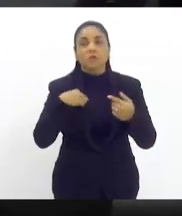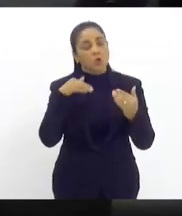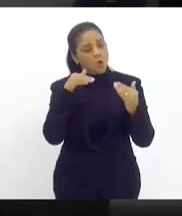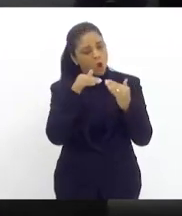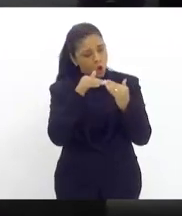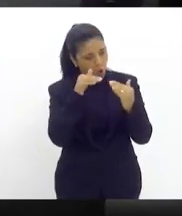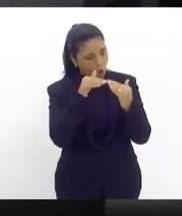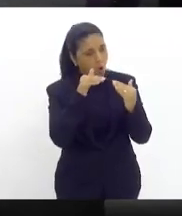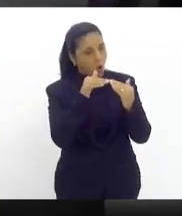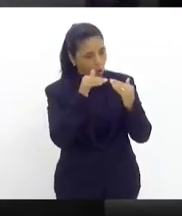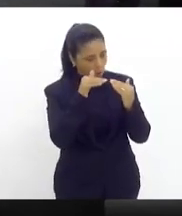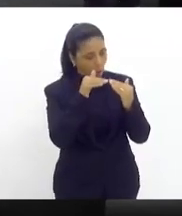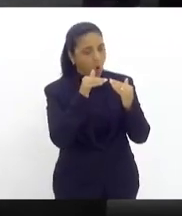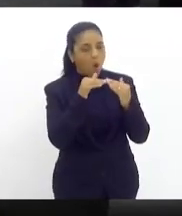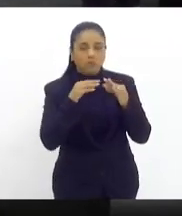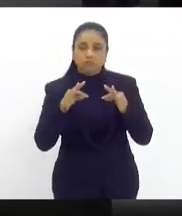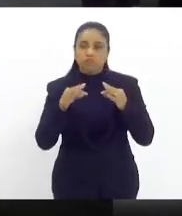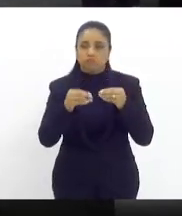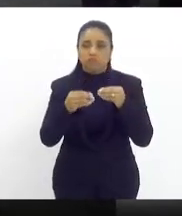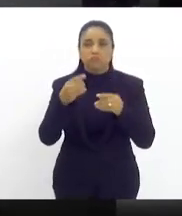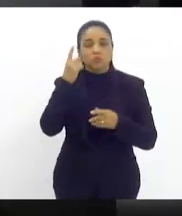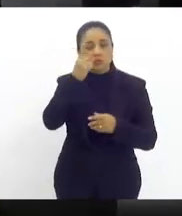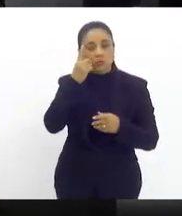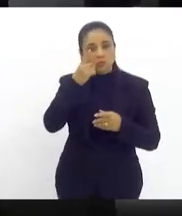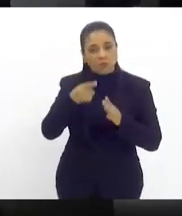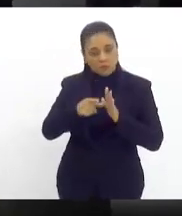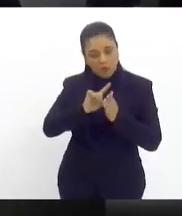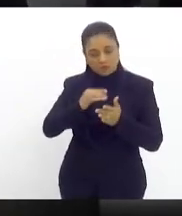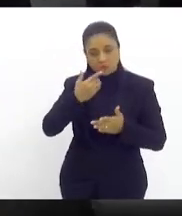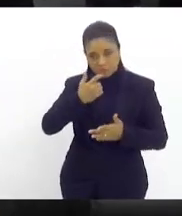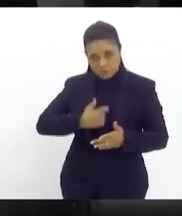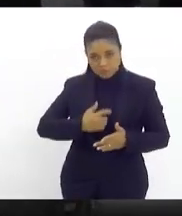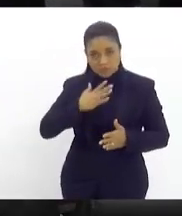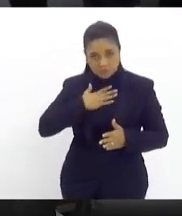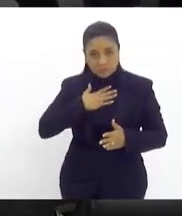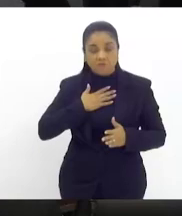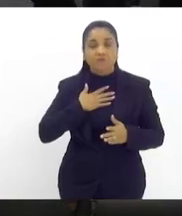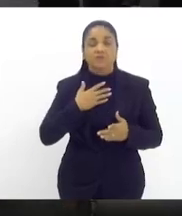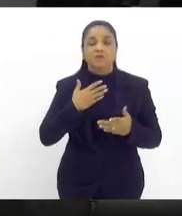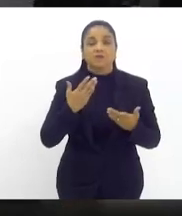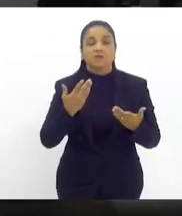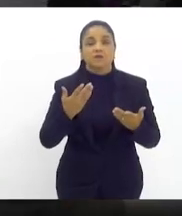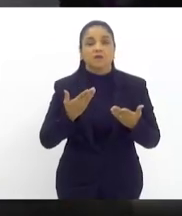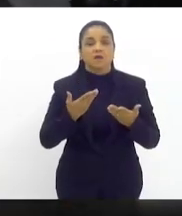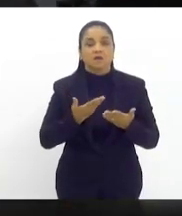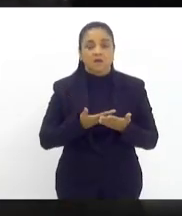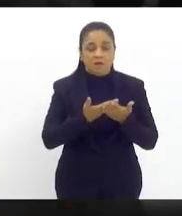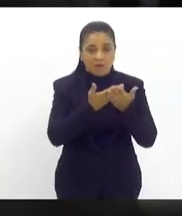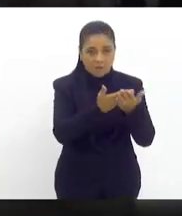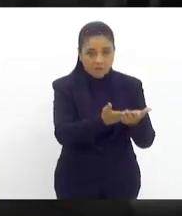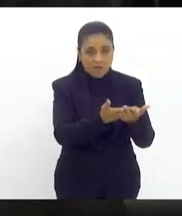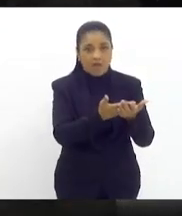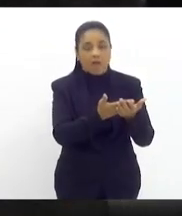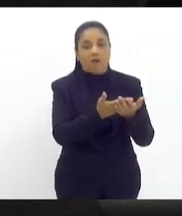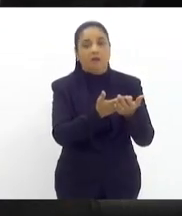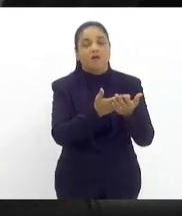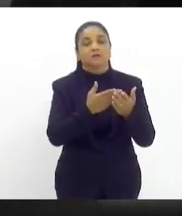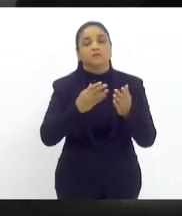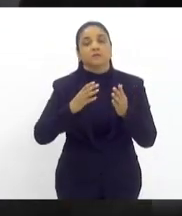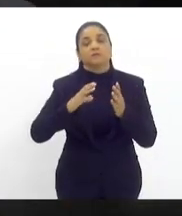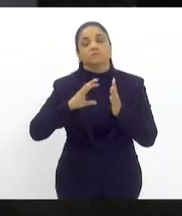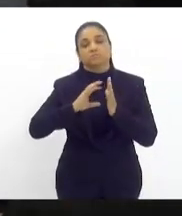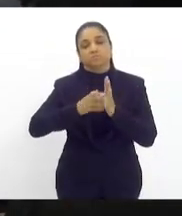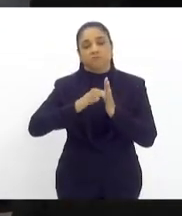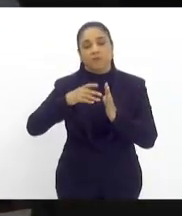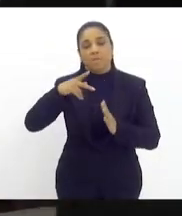com as colocações apresentadas aqui pelo nobre deputado que me antecedeu e aí eu queria já encaminhar a abstenção da bancada do PCdoB